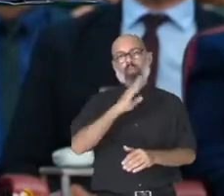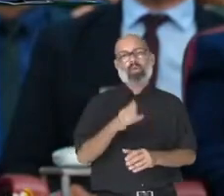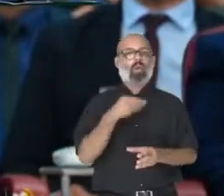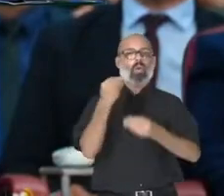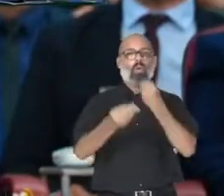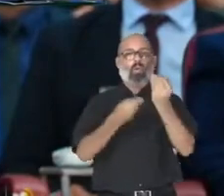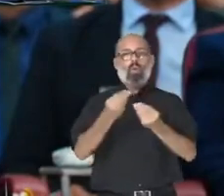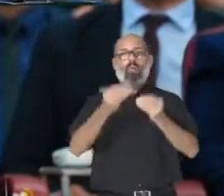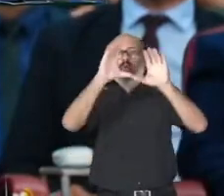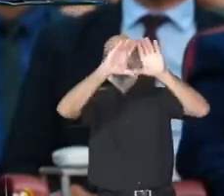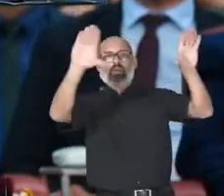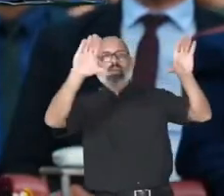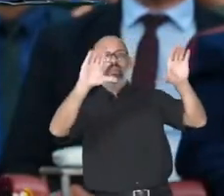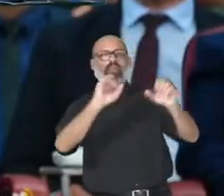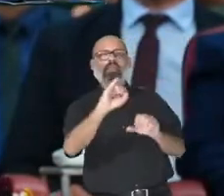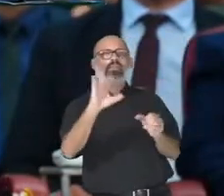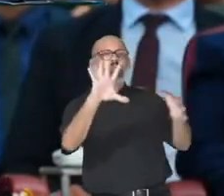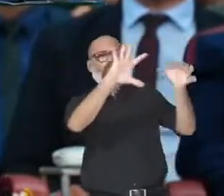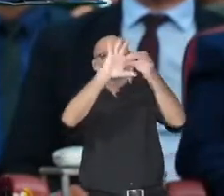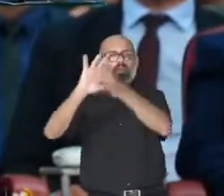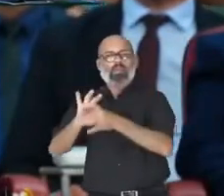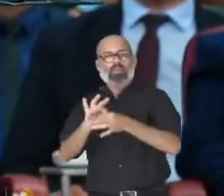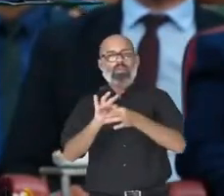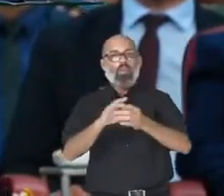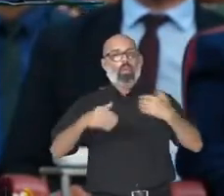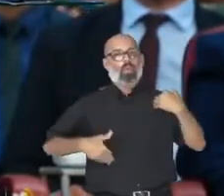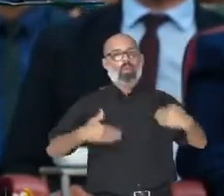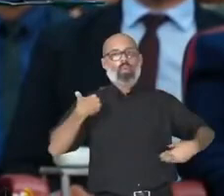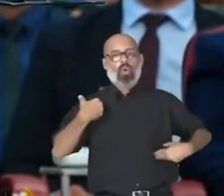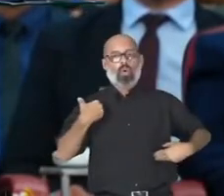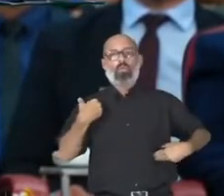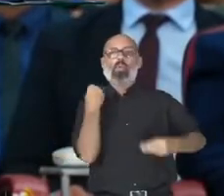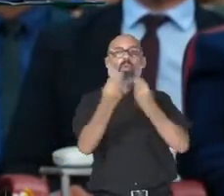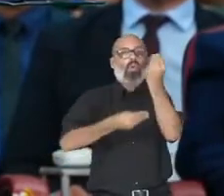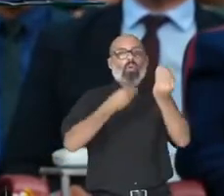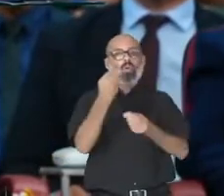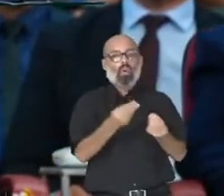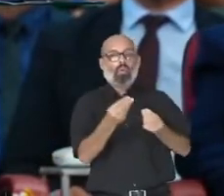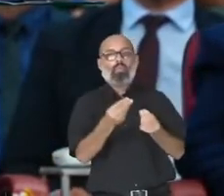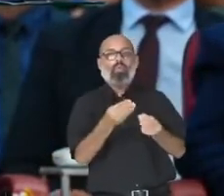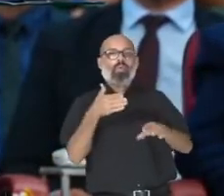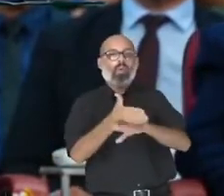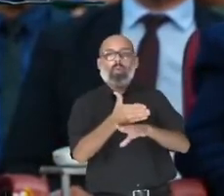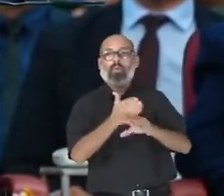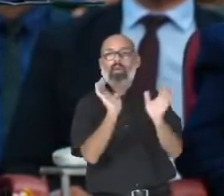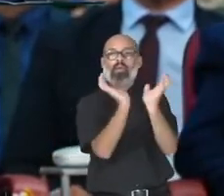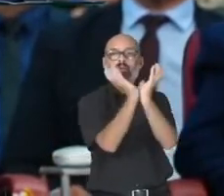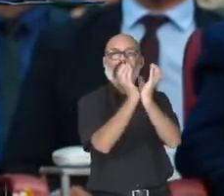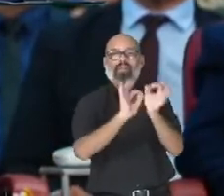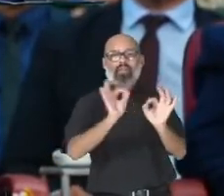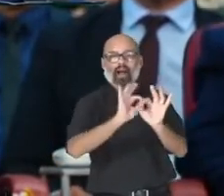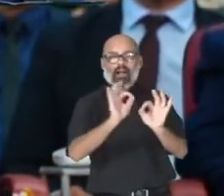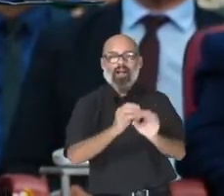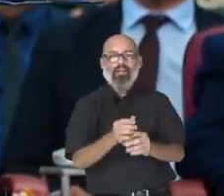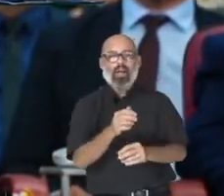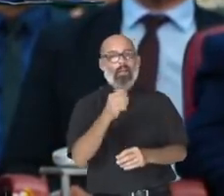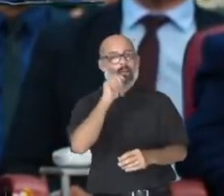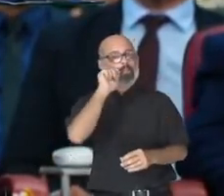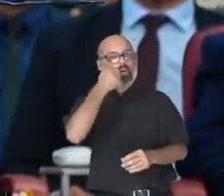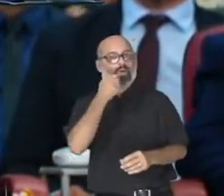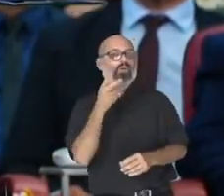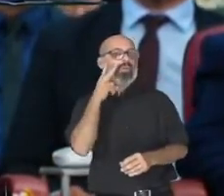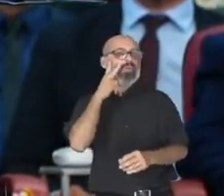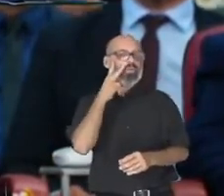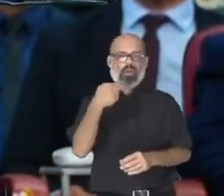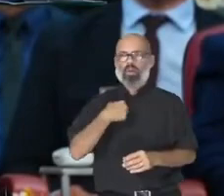é que você vai para o céu se você não está ligado no corpo? Como é que você pode ir para o céu se você não participa do corpo e do sangue? Não fui eu quem disse,